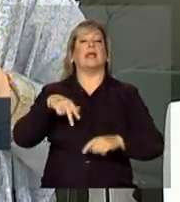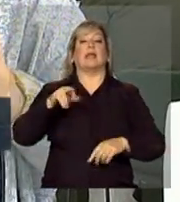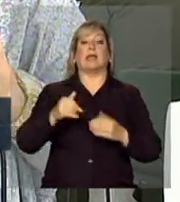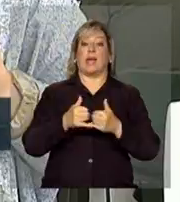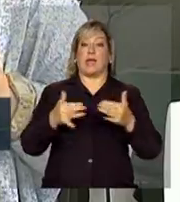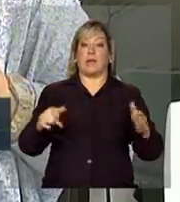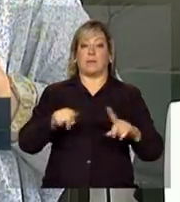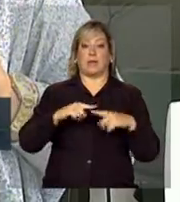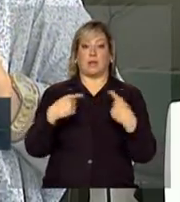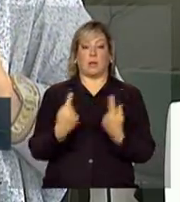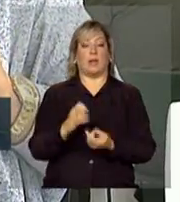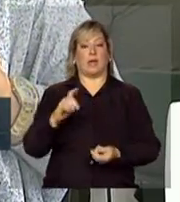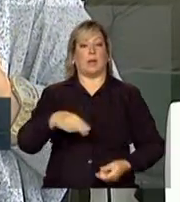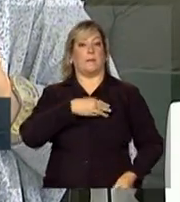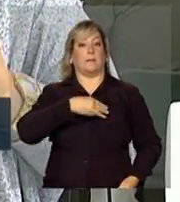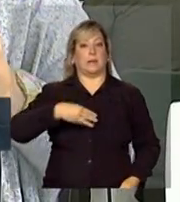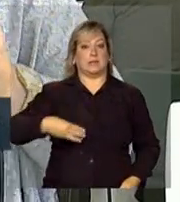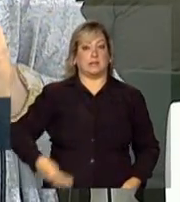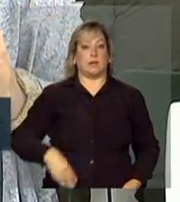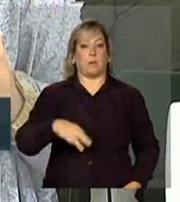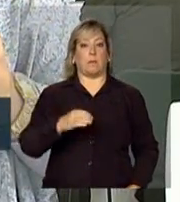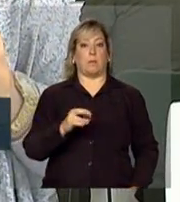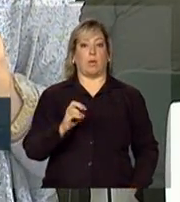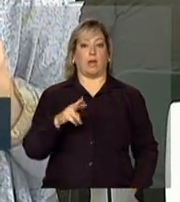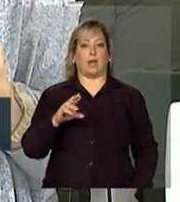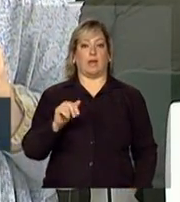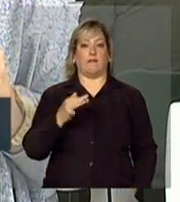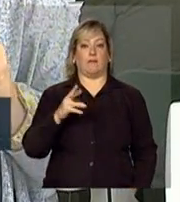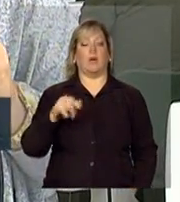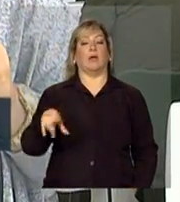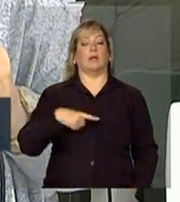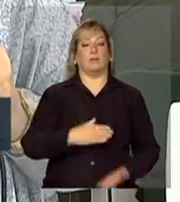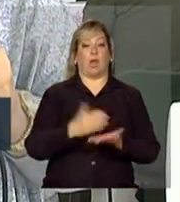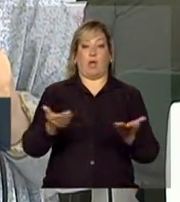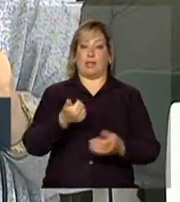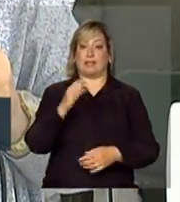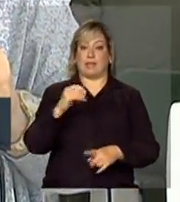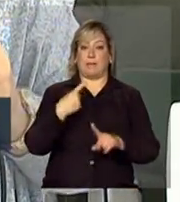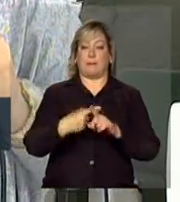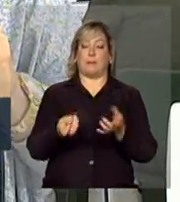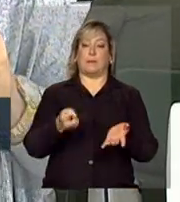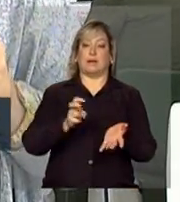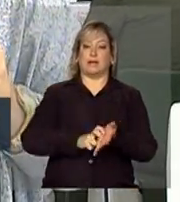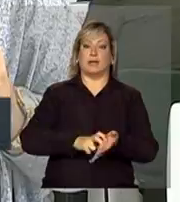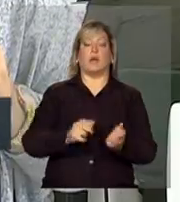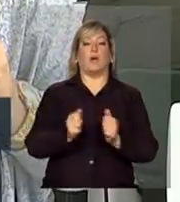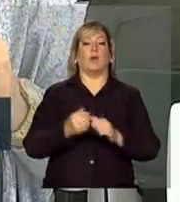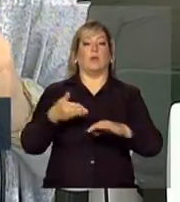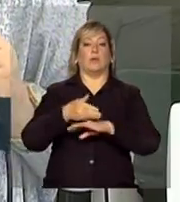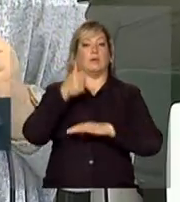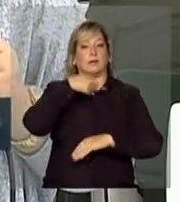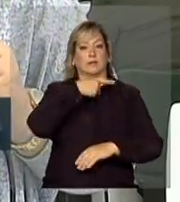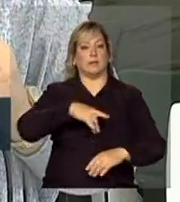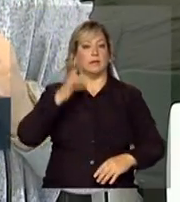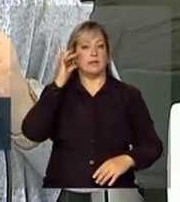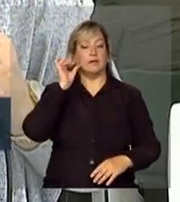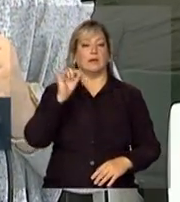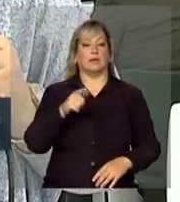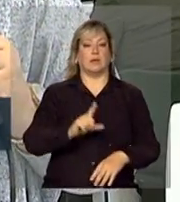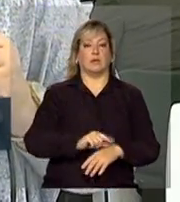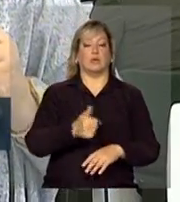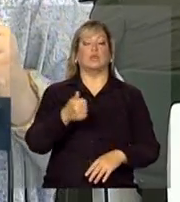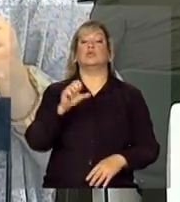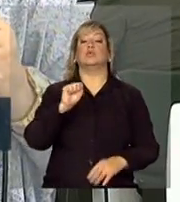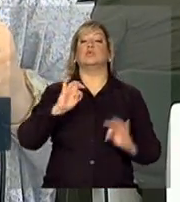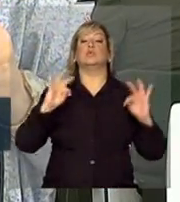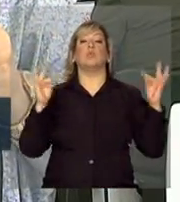é o ministro da Secretaria de Assuntos Estratégicos, Moreira Franco. O início está previsto agora para as 10h30 da manhã, com a participação da presidenta Dilma Rousseff, dos 18